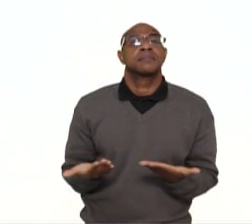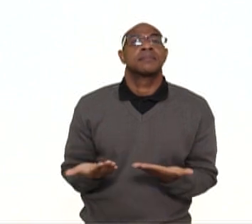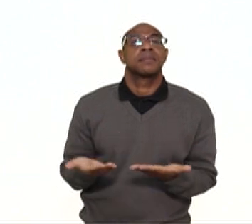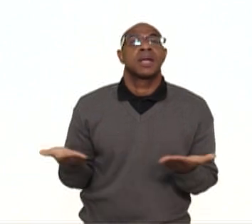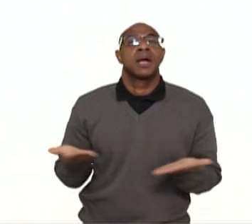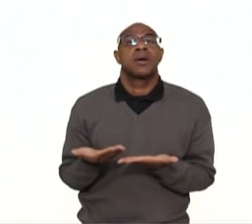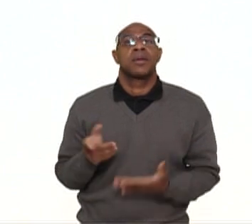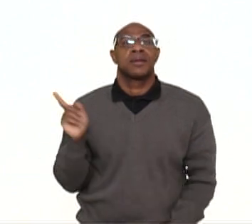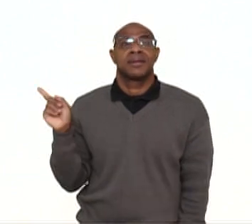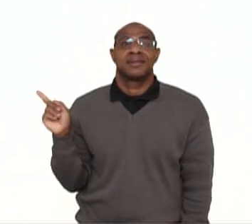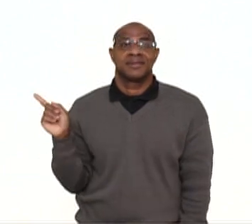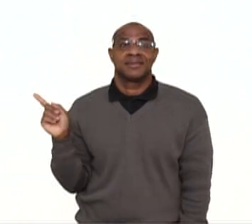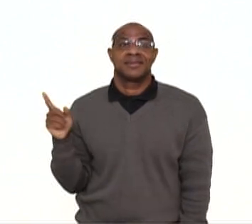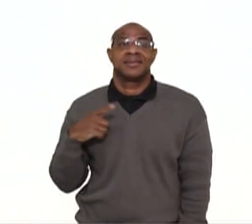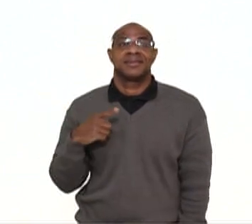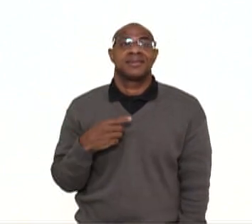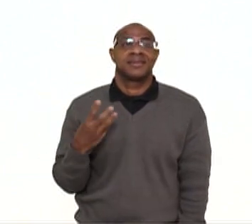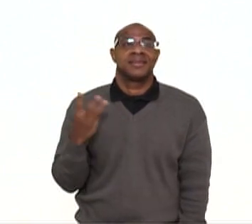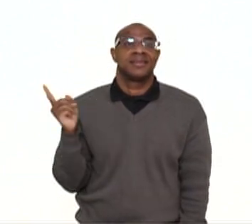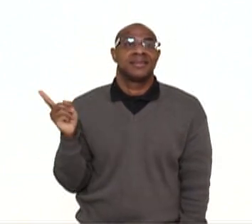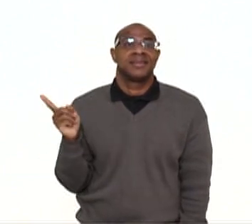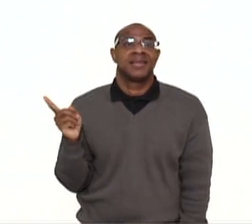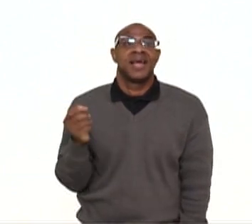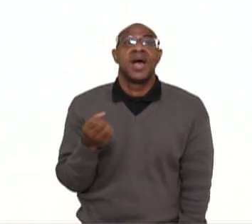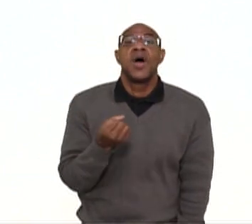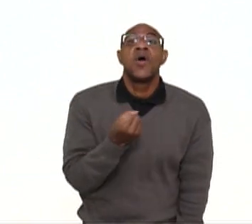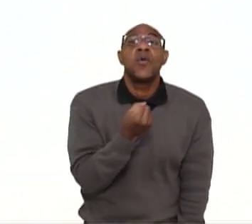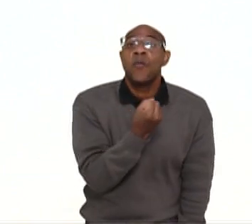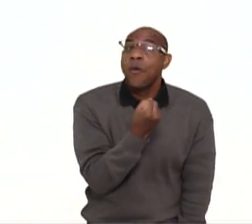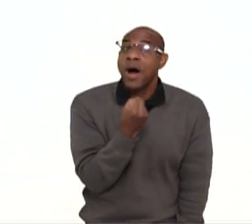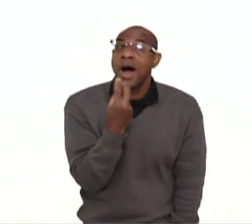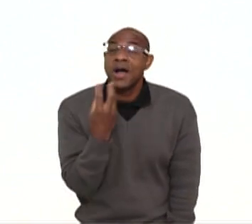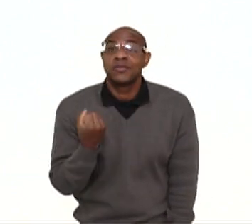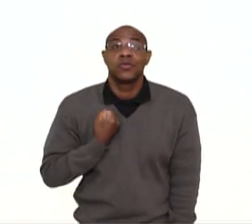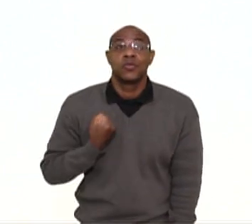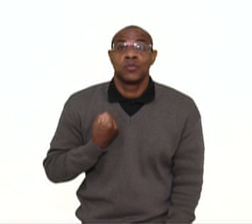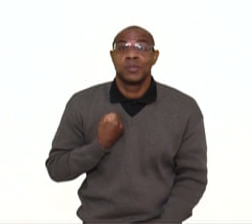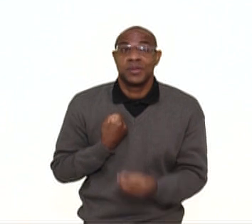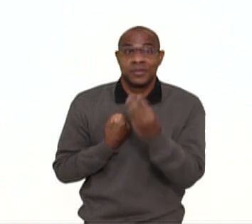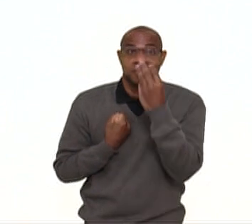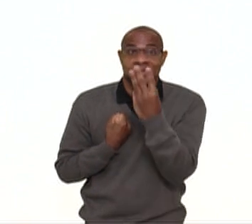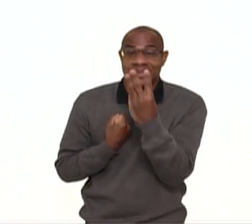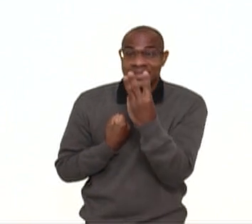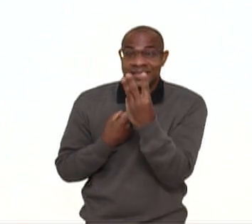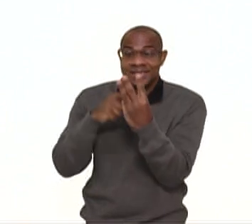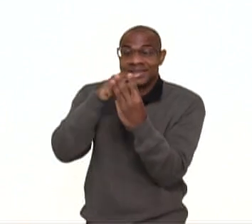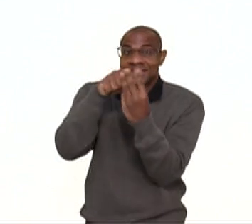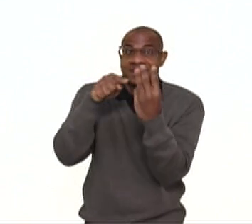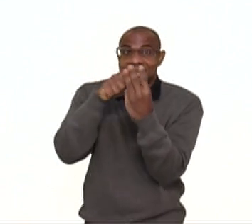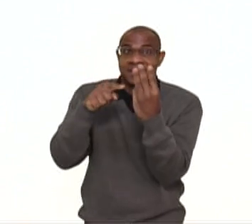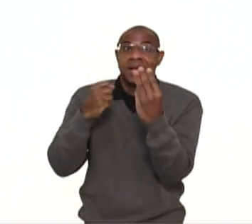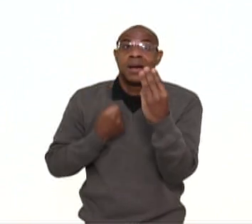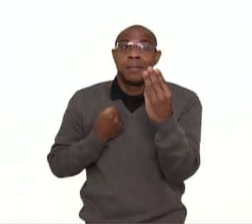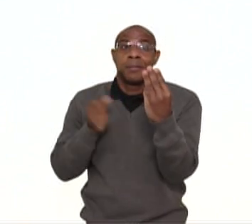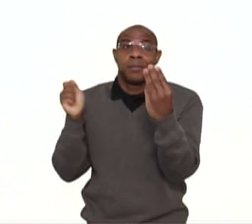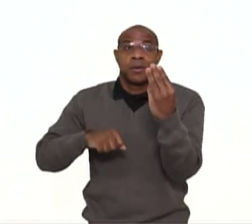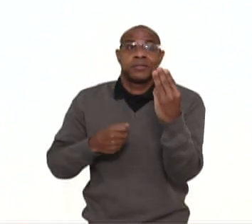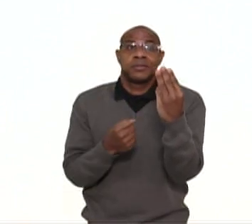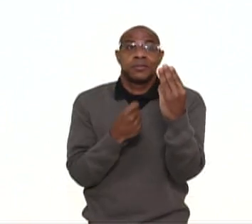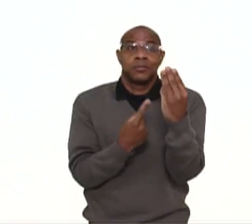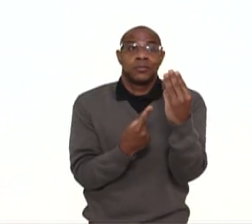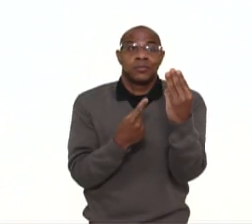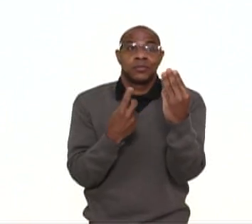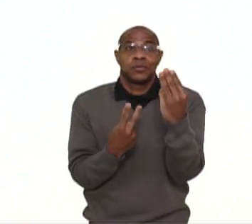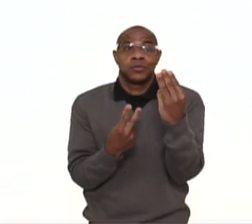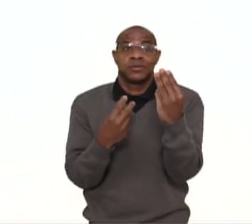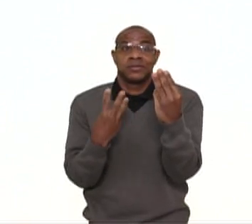Agora no exercício 3 nós temos o seguinte: quantos números de 3 algarismos distintos podem ser formados com 1, 2, 3, 5 e 7?